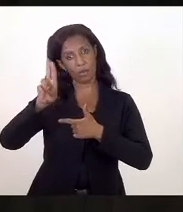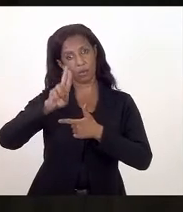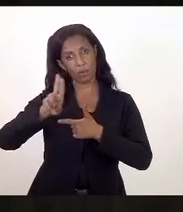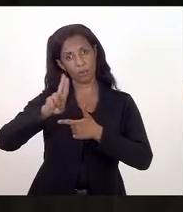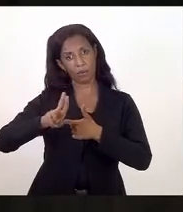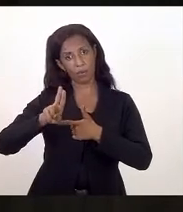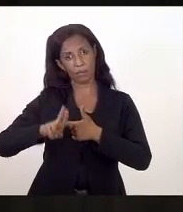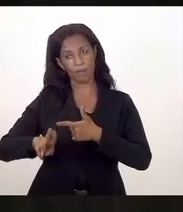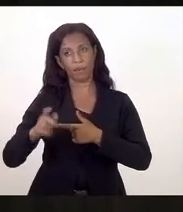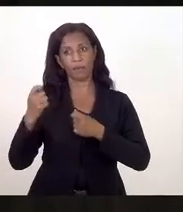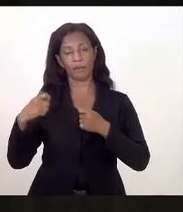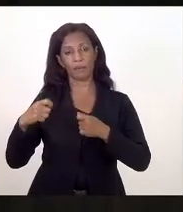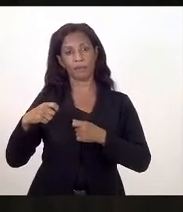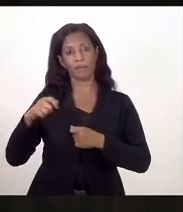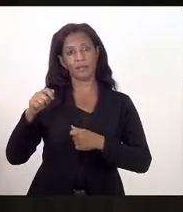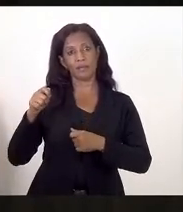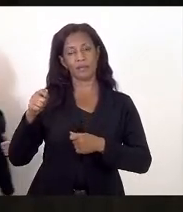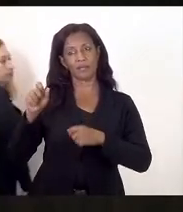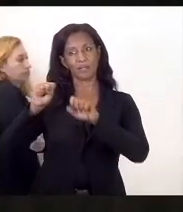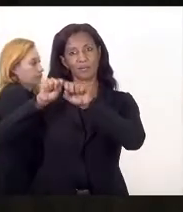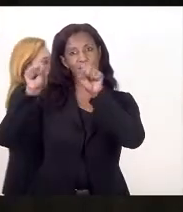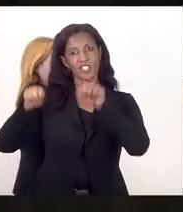Tem que ser no sistema, Bebeto.